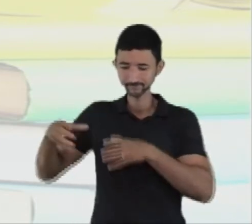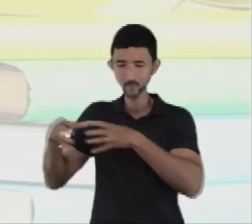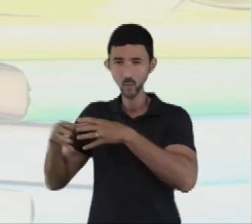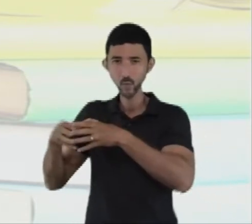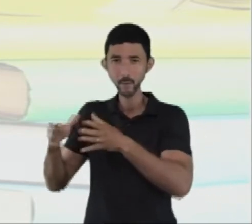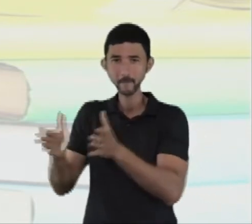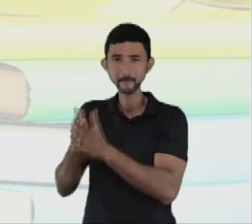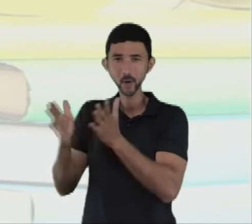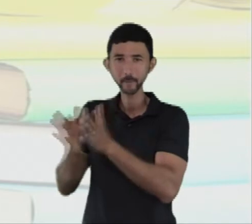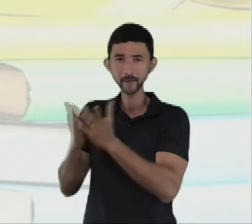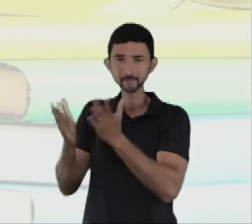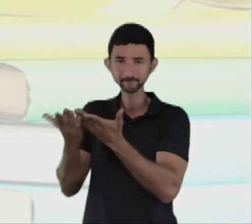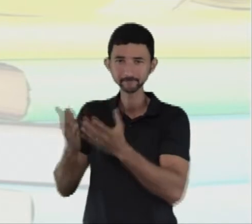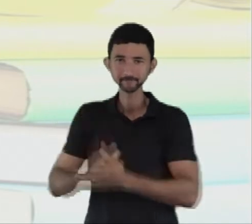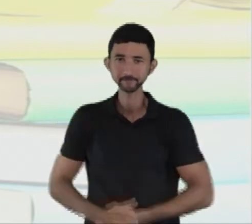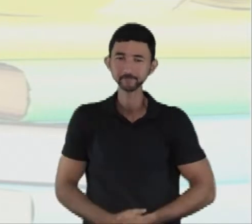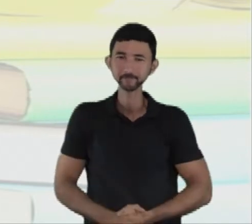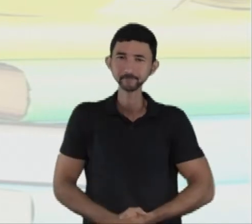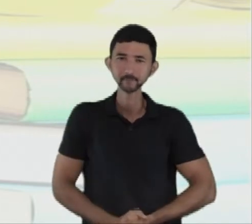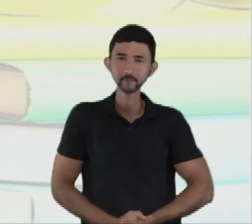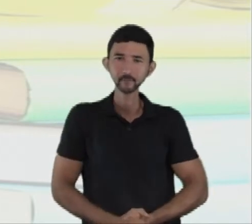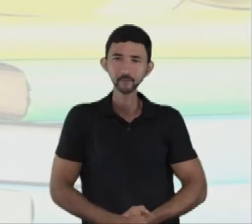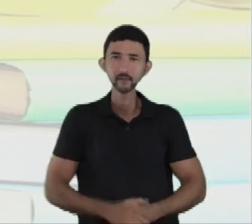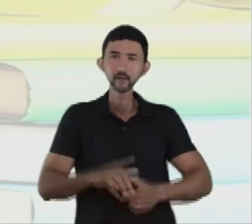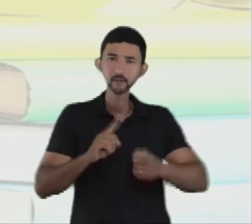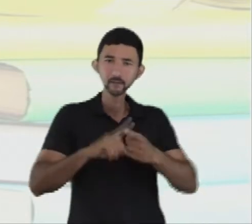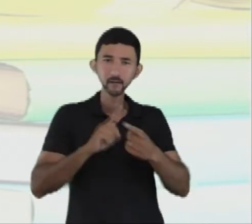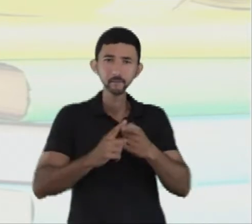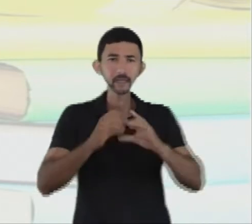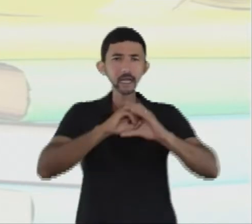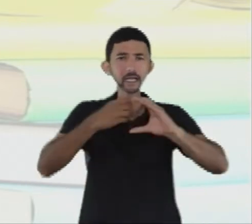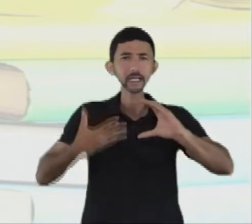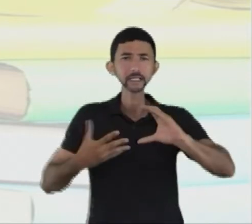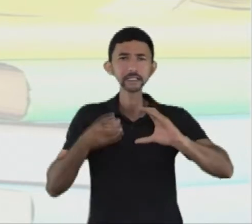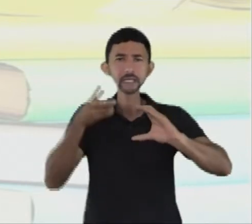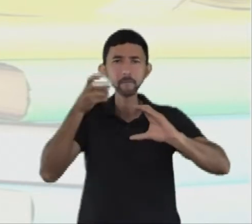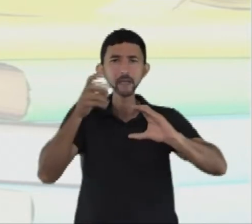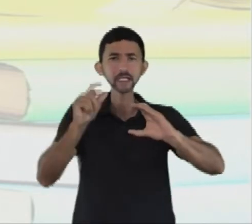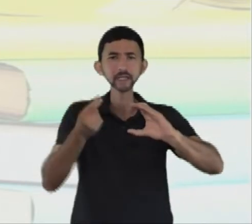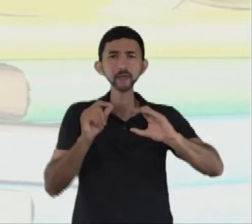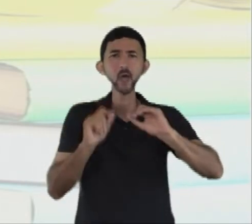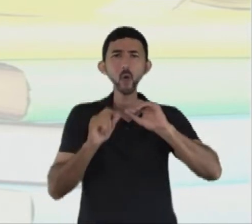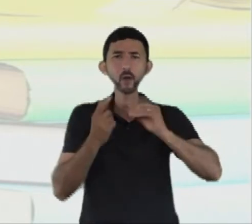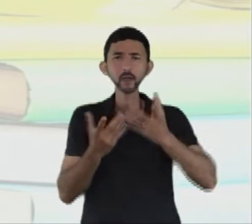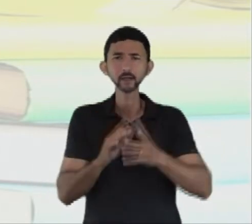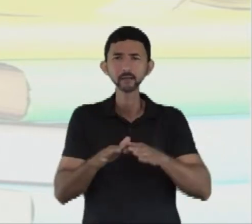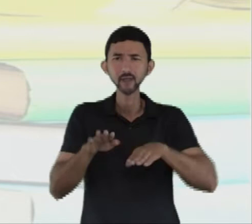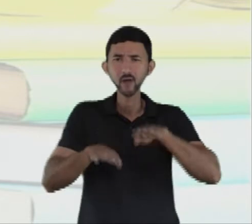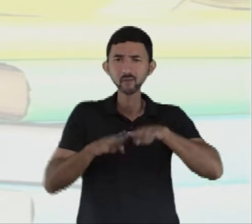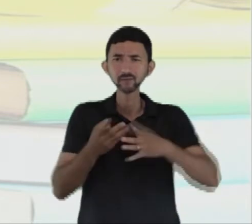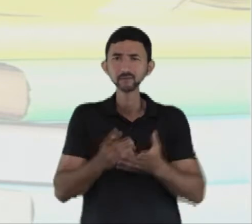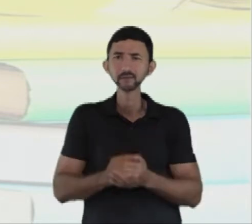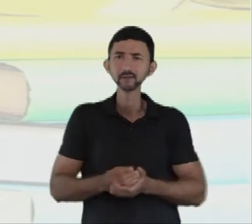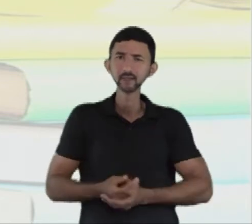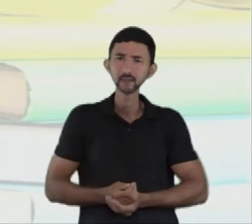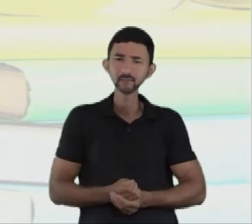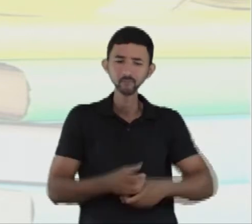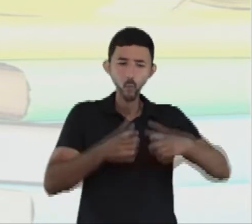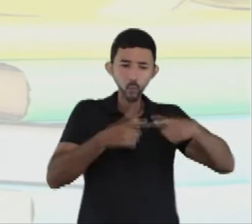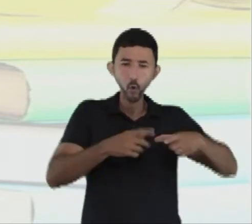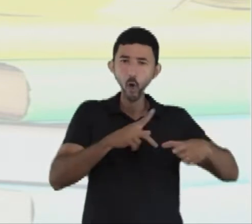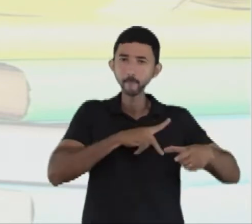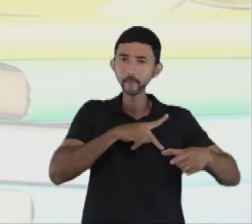Outra característica importante para nós percebermos essa desigualdade social é a propriedade